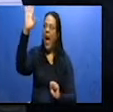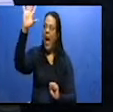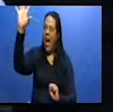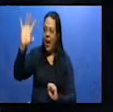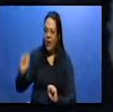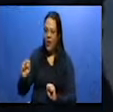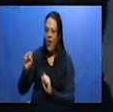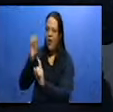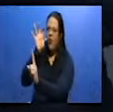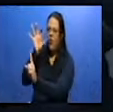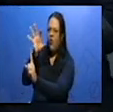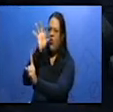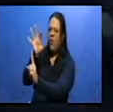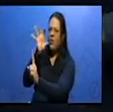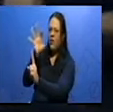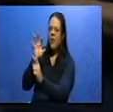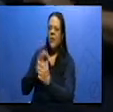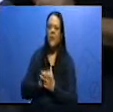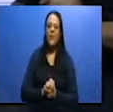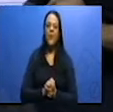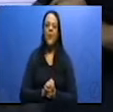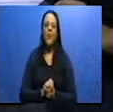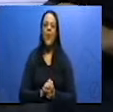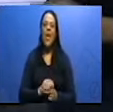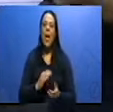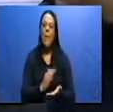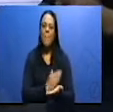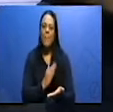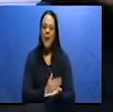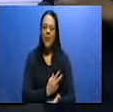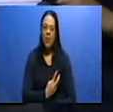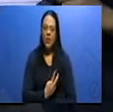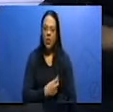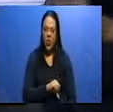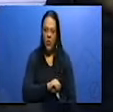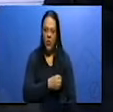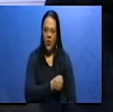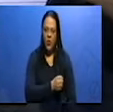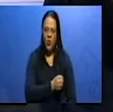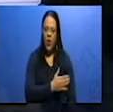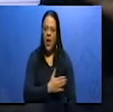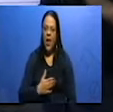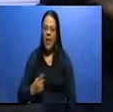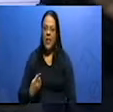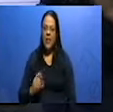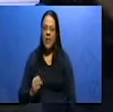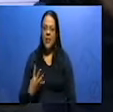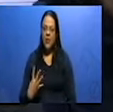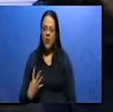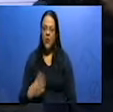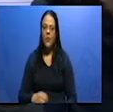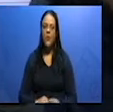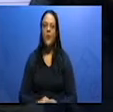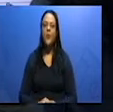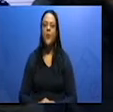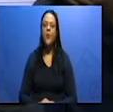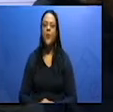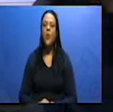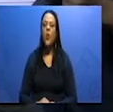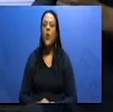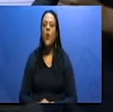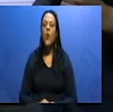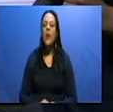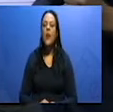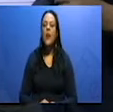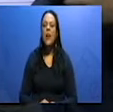vocês, página 98 até a 104. De preferência que já tenham lido o conteúdo, né? Para saber